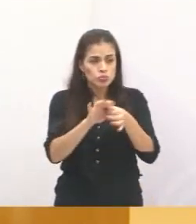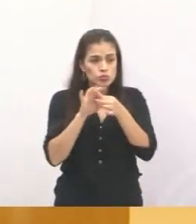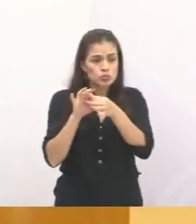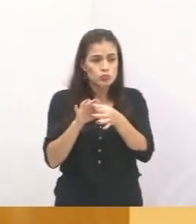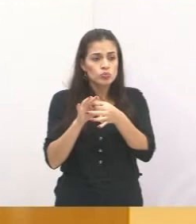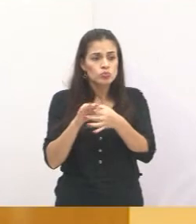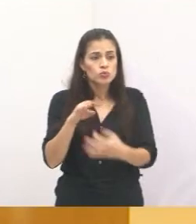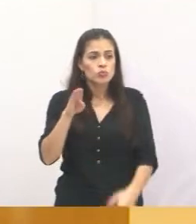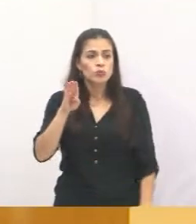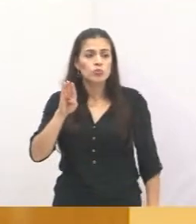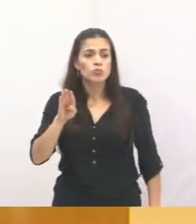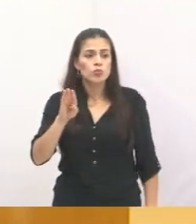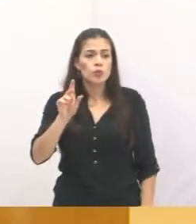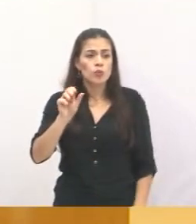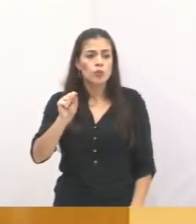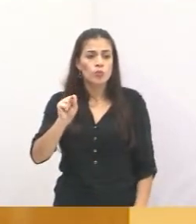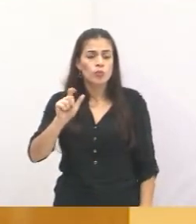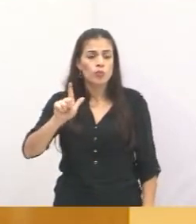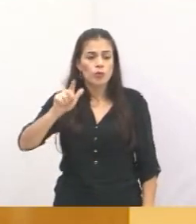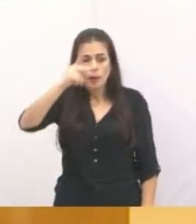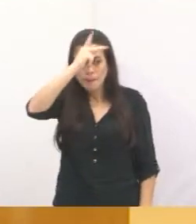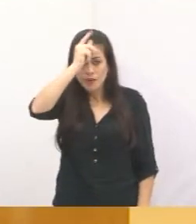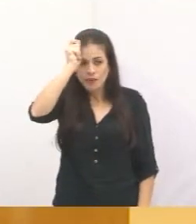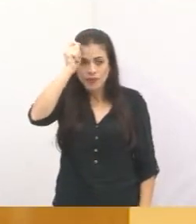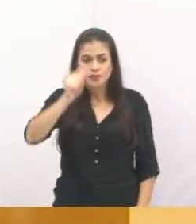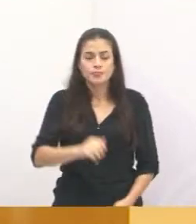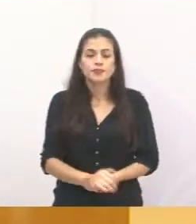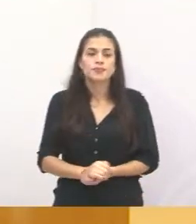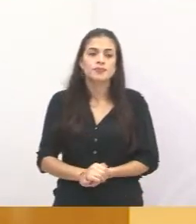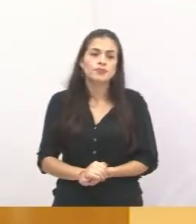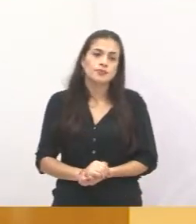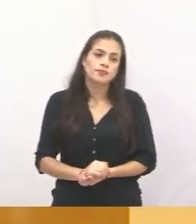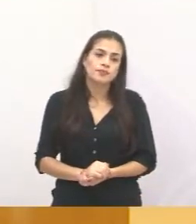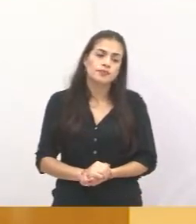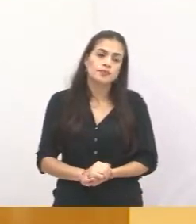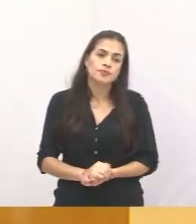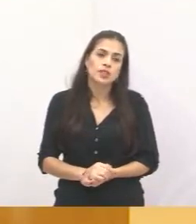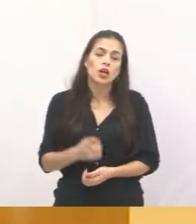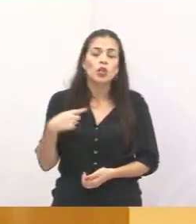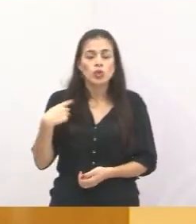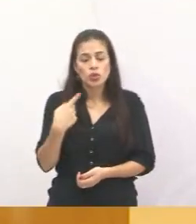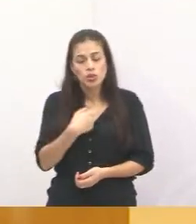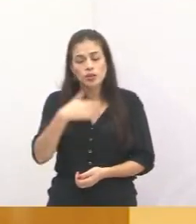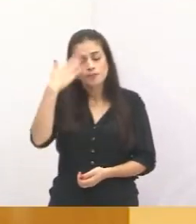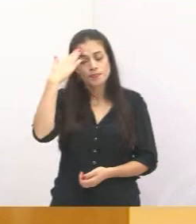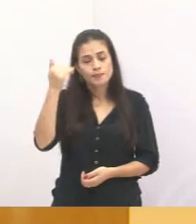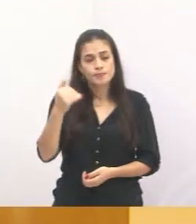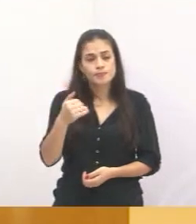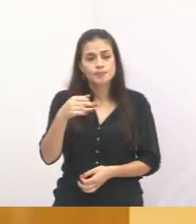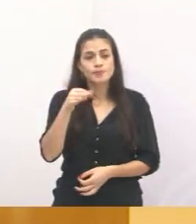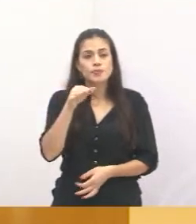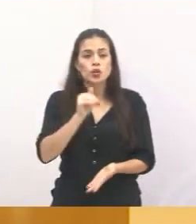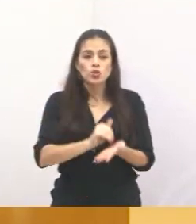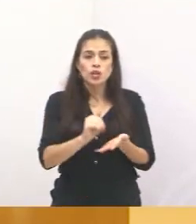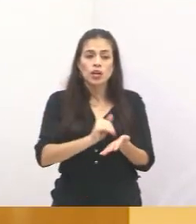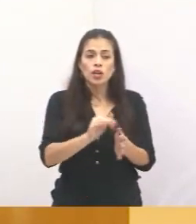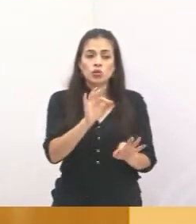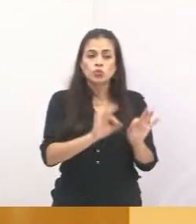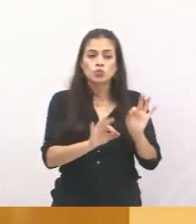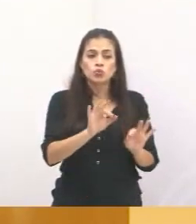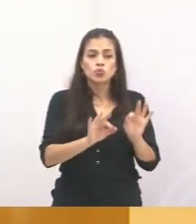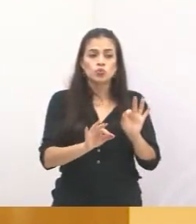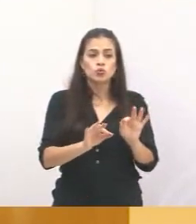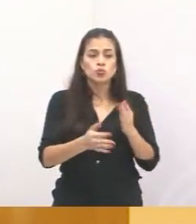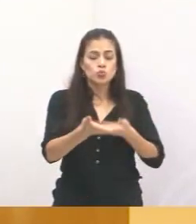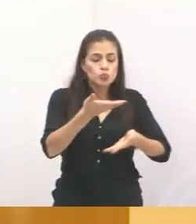secretário jurídico. E todos nós sabemos que o secretário jurídico, ele dá os pareceres jurídicos